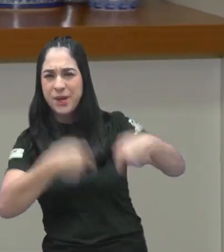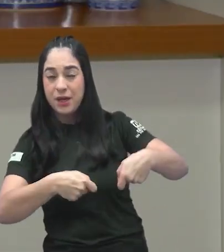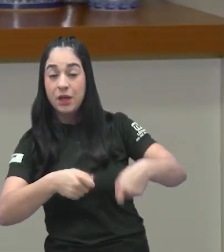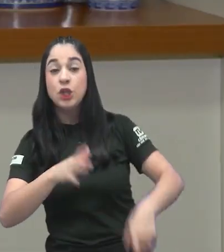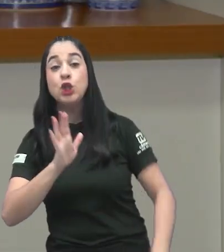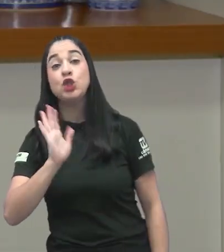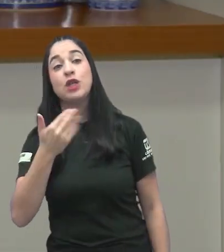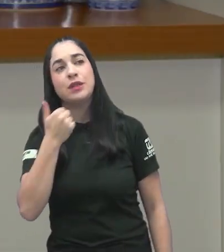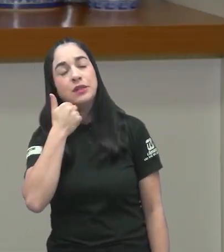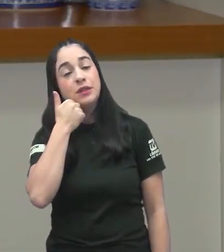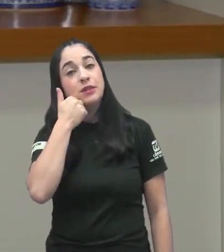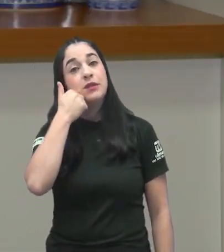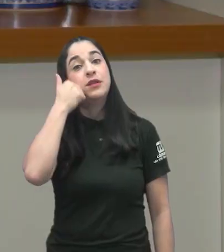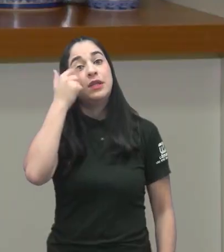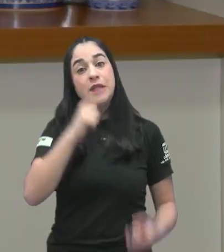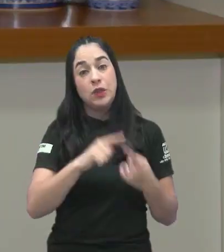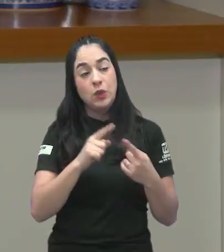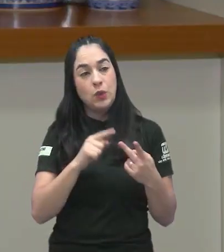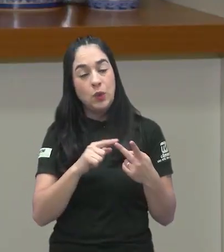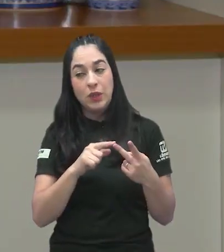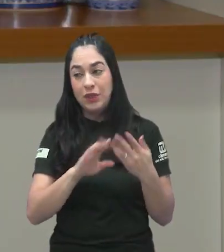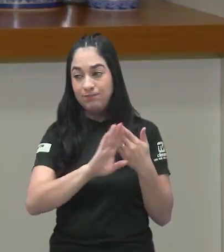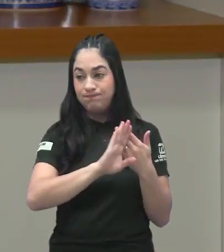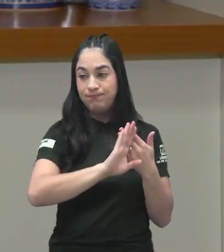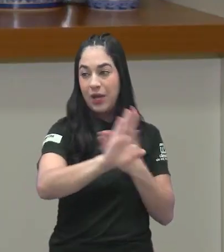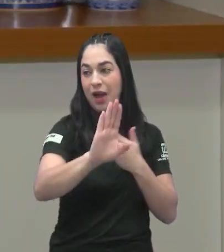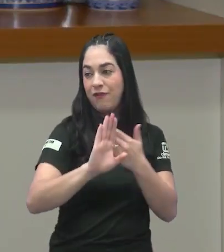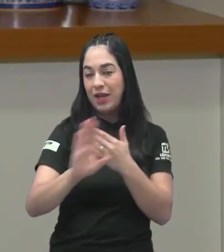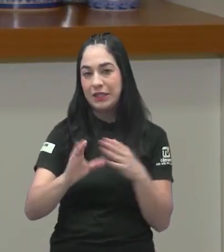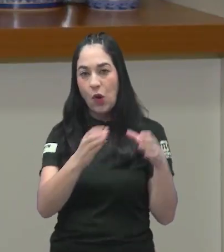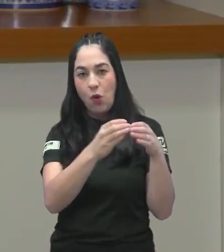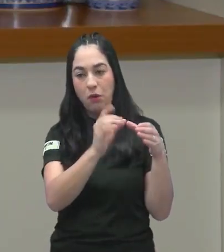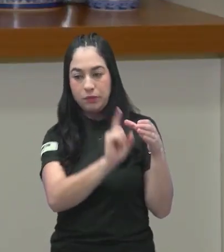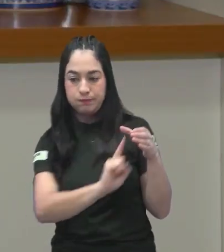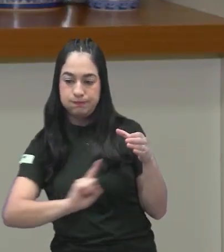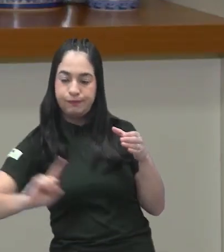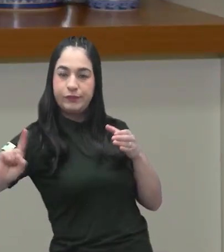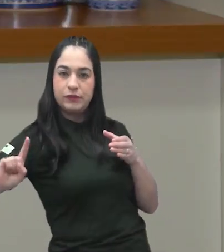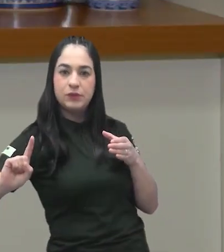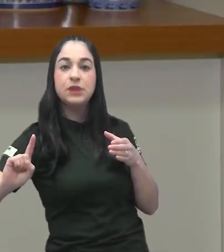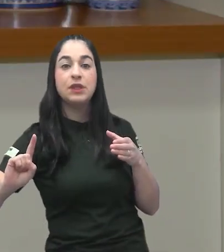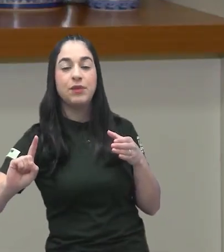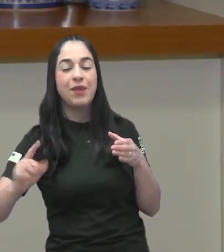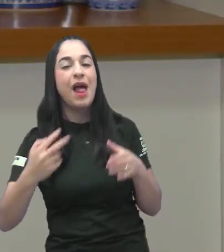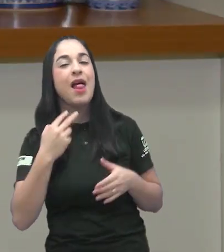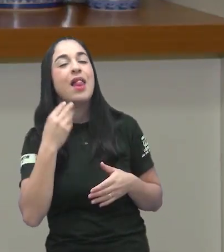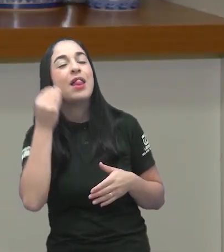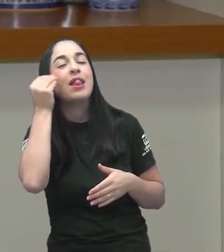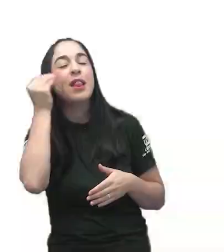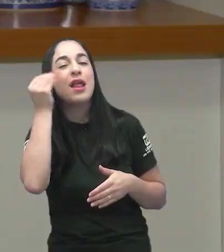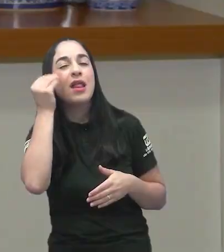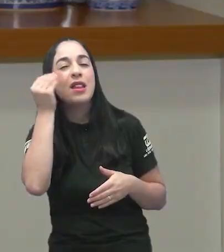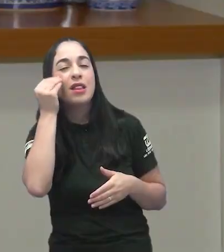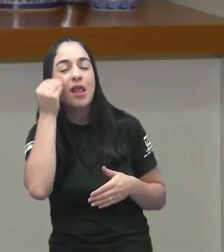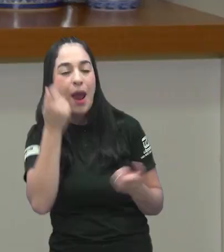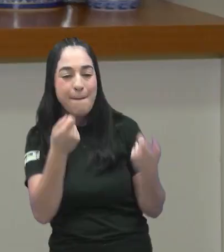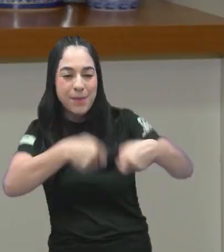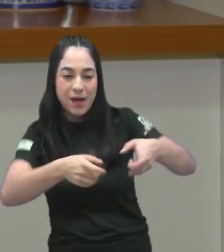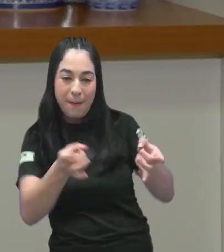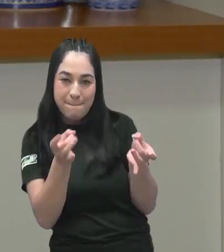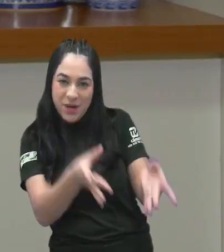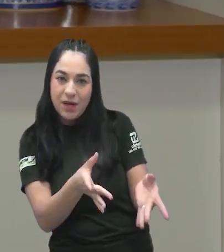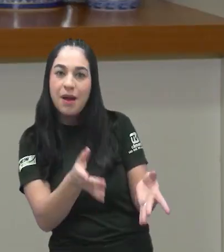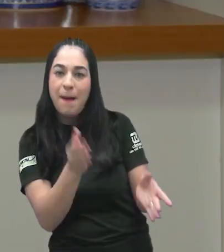essa pessoa já está experimentando vergonha, ela está experimentando isolamento e ela está tentando de alguma forma sair. Então é